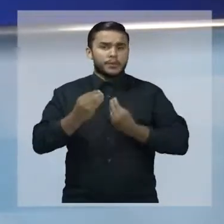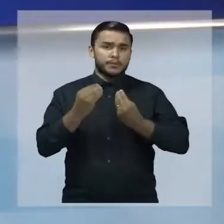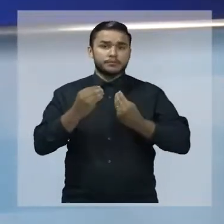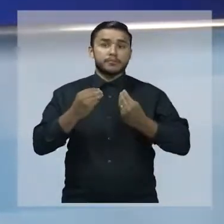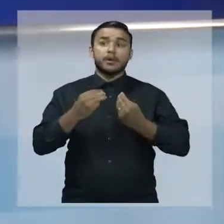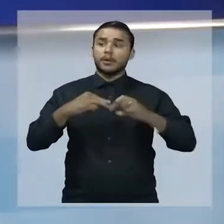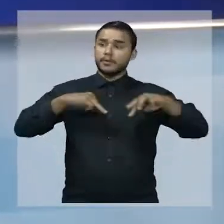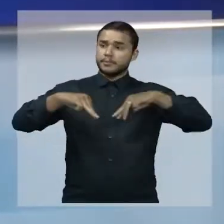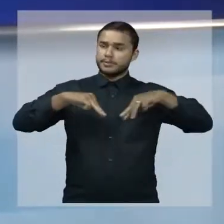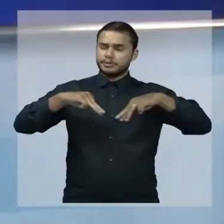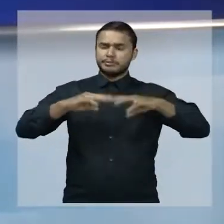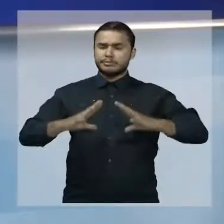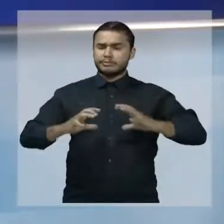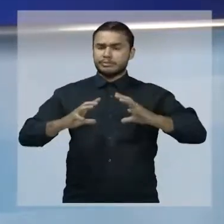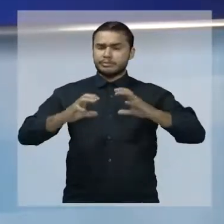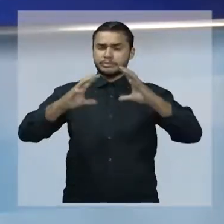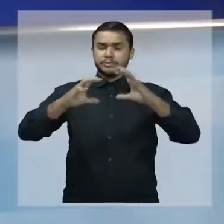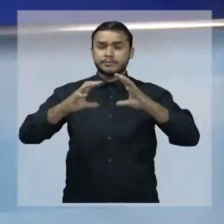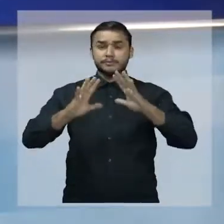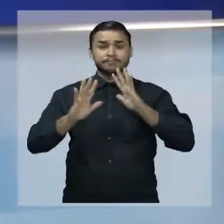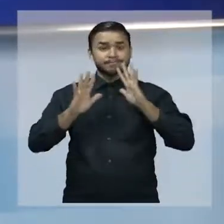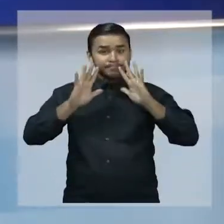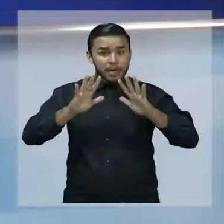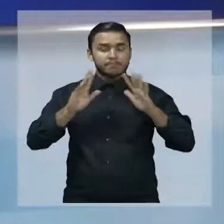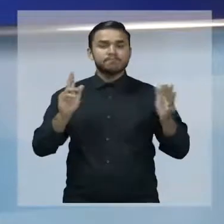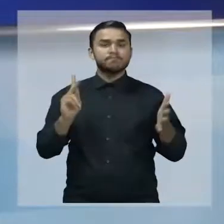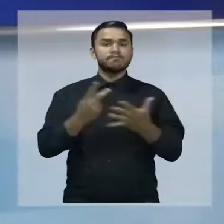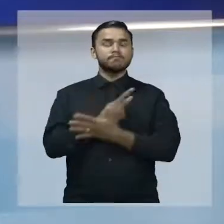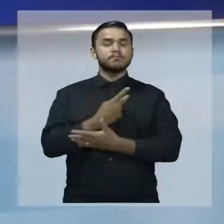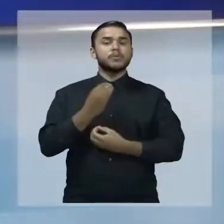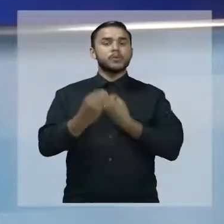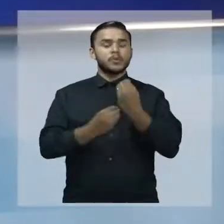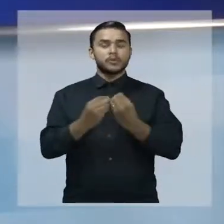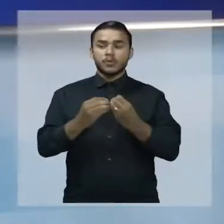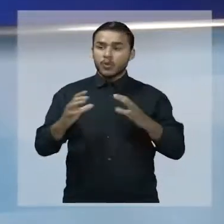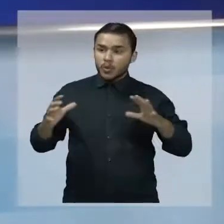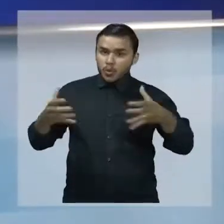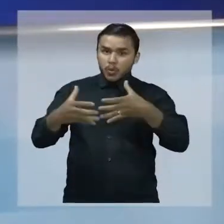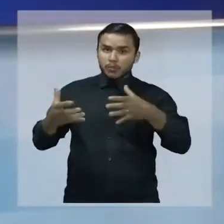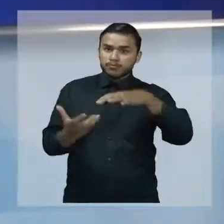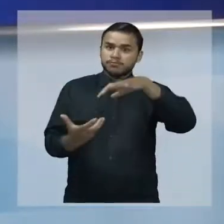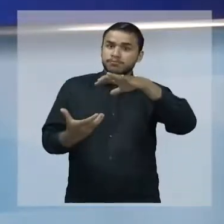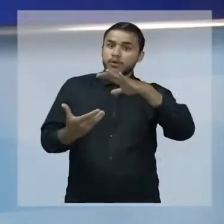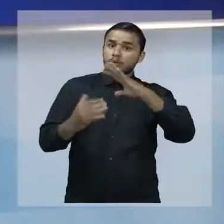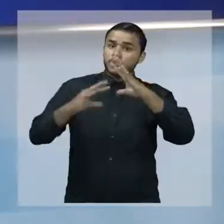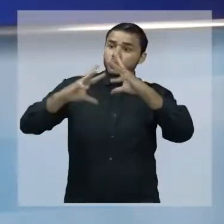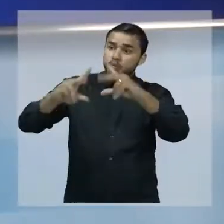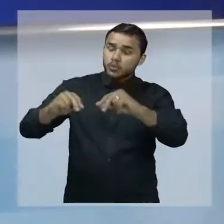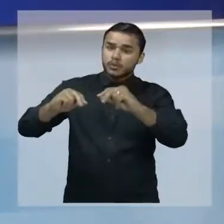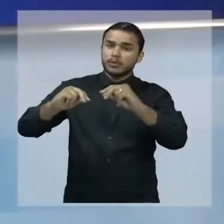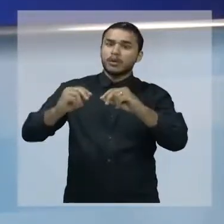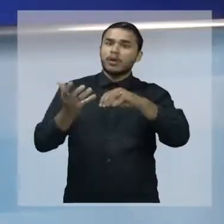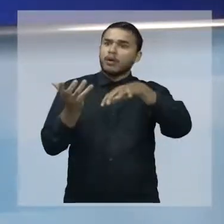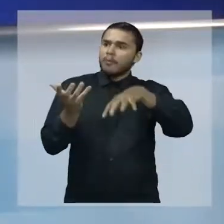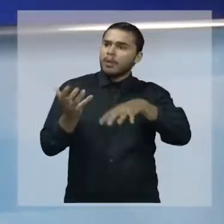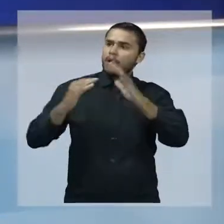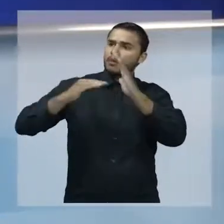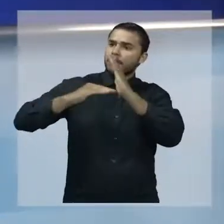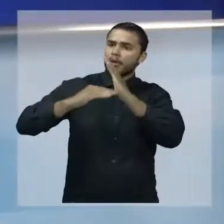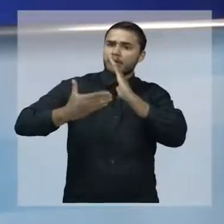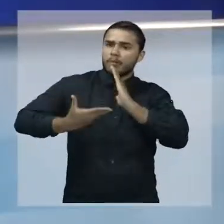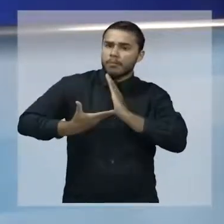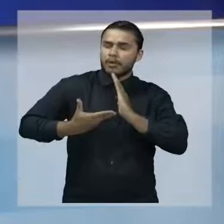atual governo, o Congresso finalmente constituiu uma pauta conjunta e as reformas passaram a